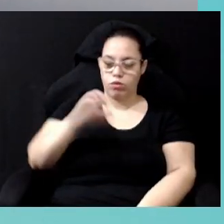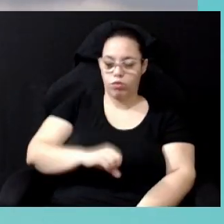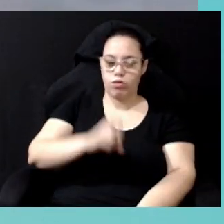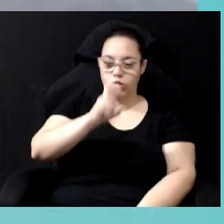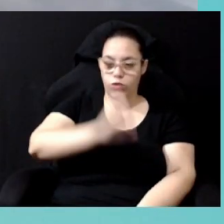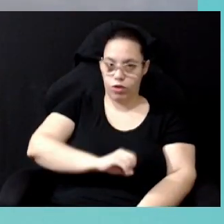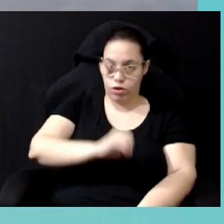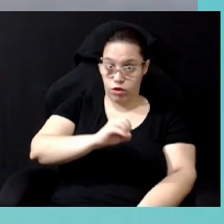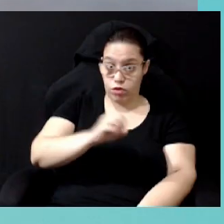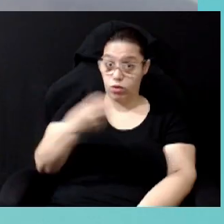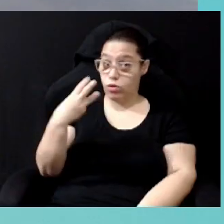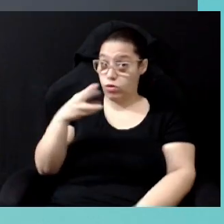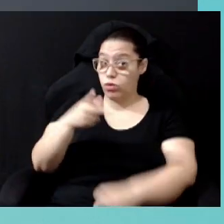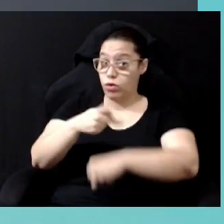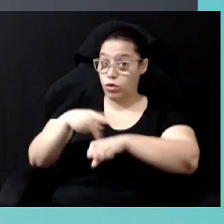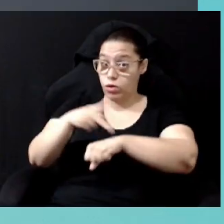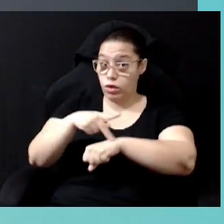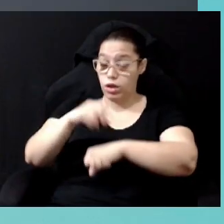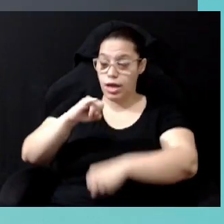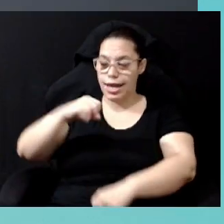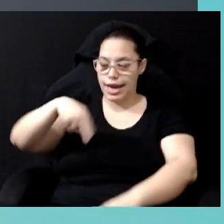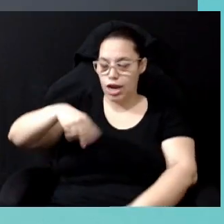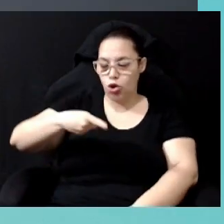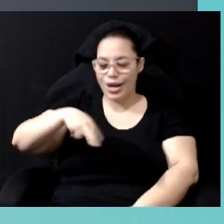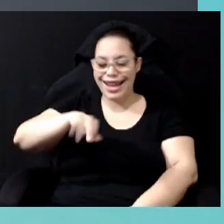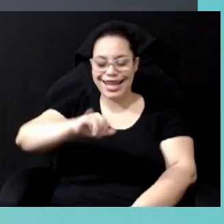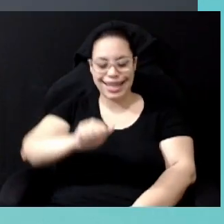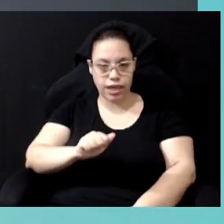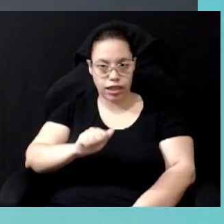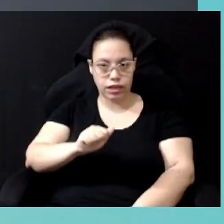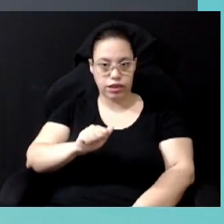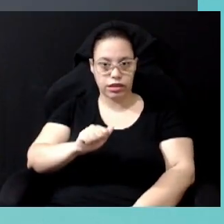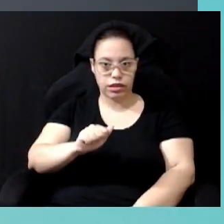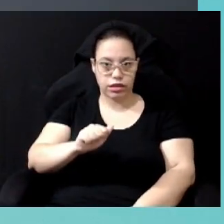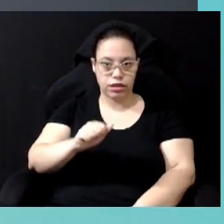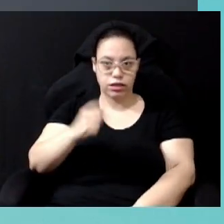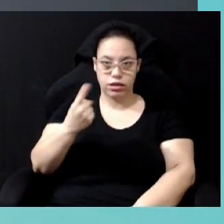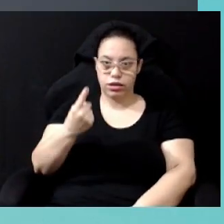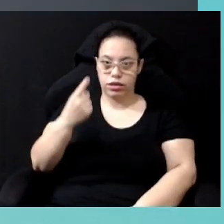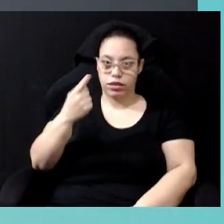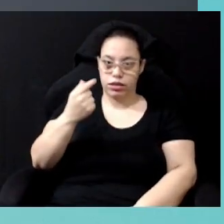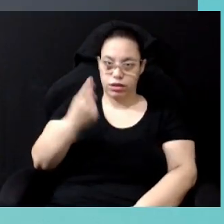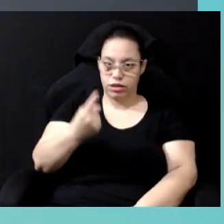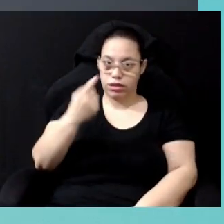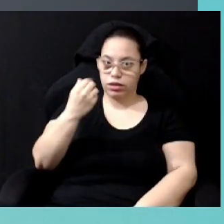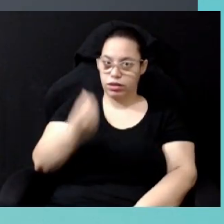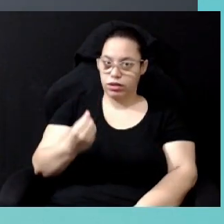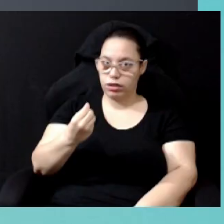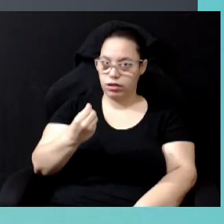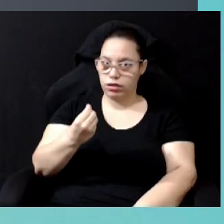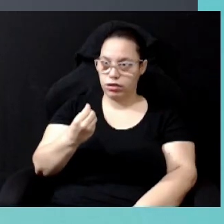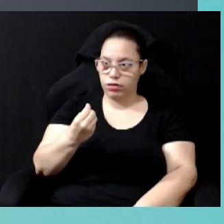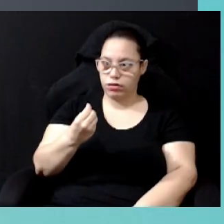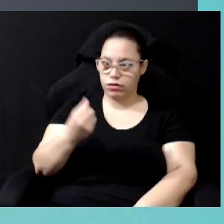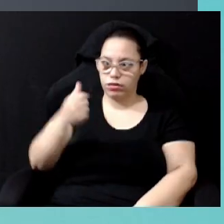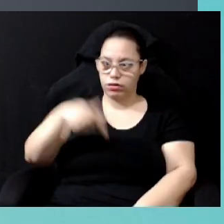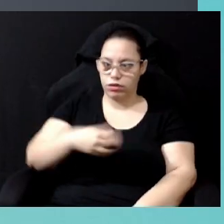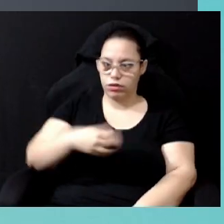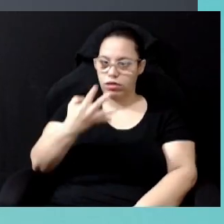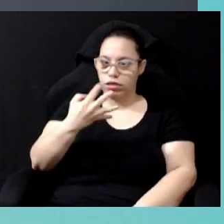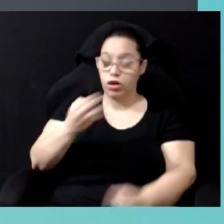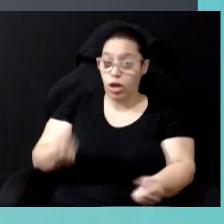desde 1950. O terceiro país é a Indonésia. O país asiático tem 116 vulcões,